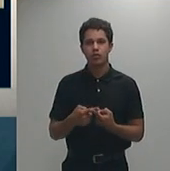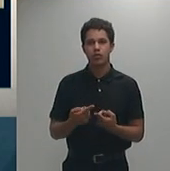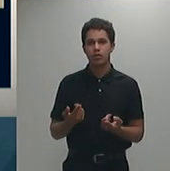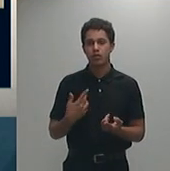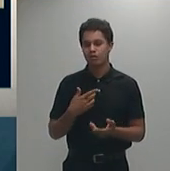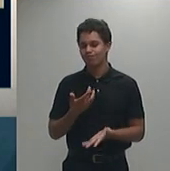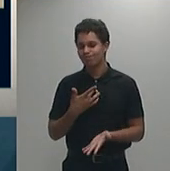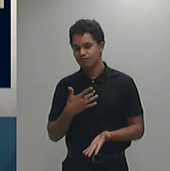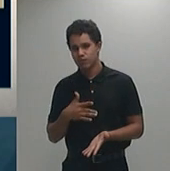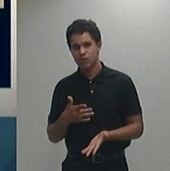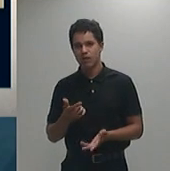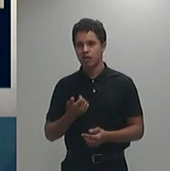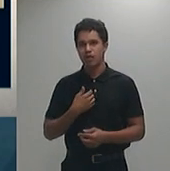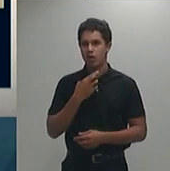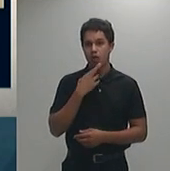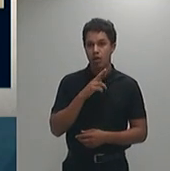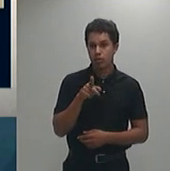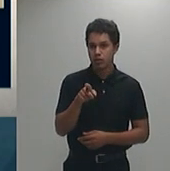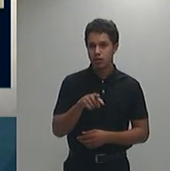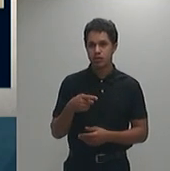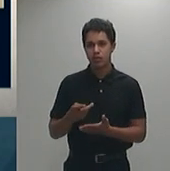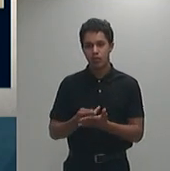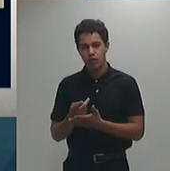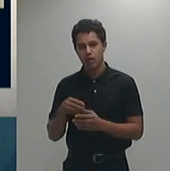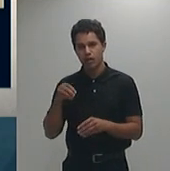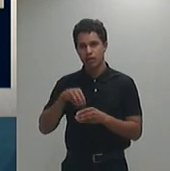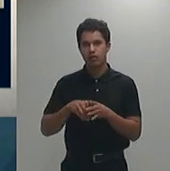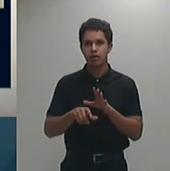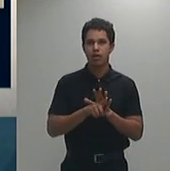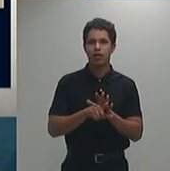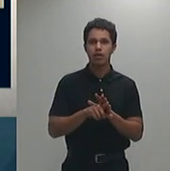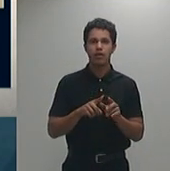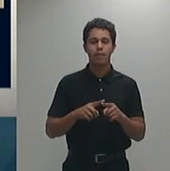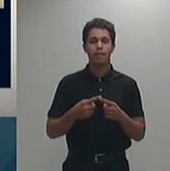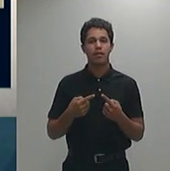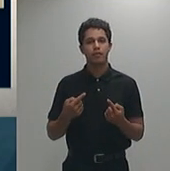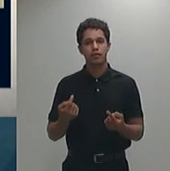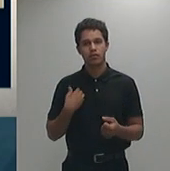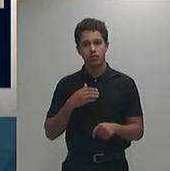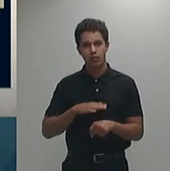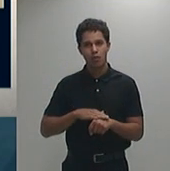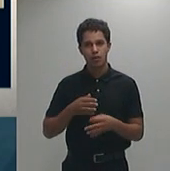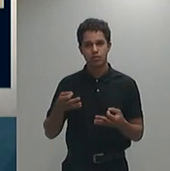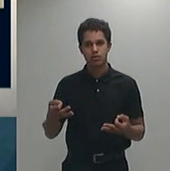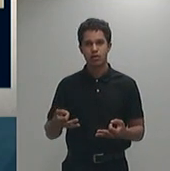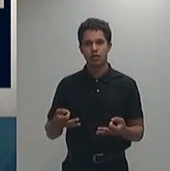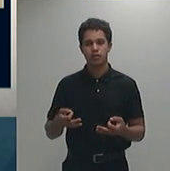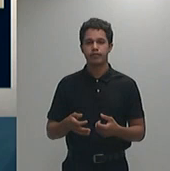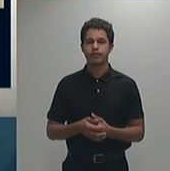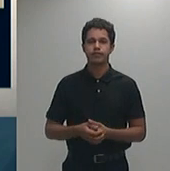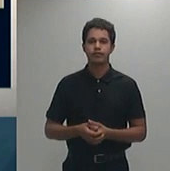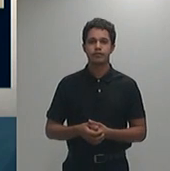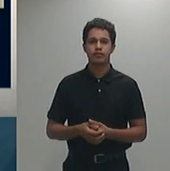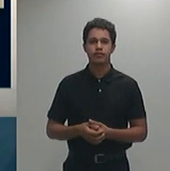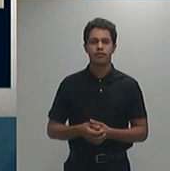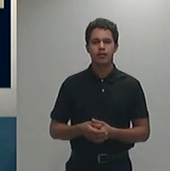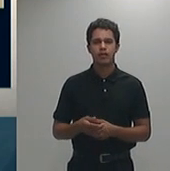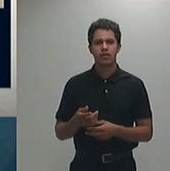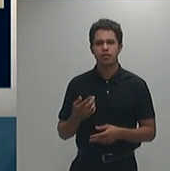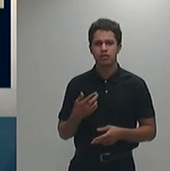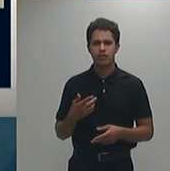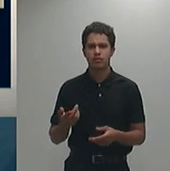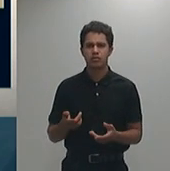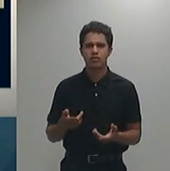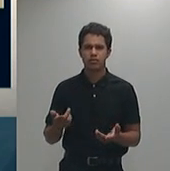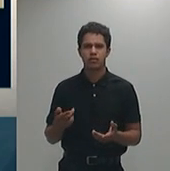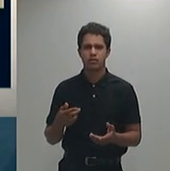reclamo deles buscar o Breno tá na lei é legal agora no momento certo então não pense em um número no pobrezinho